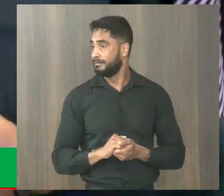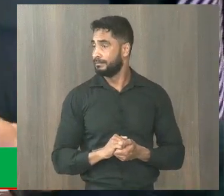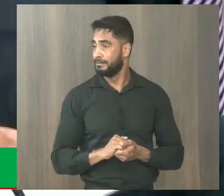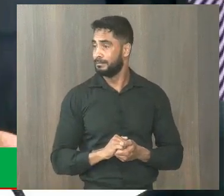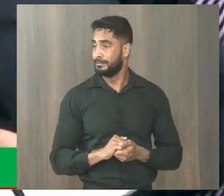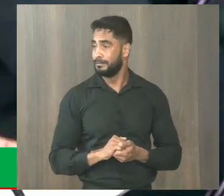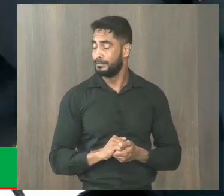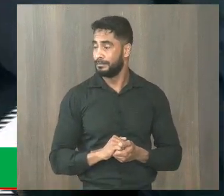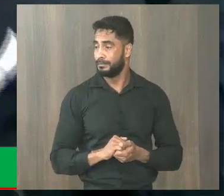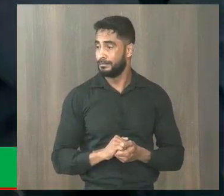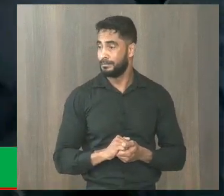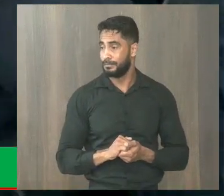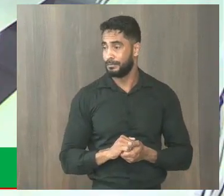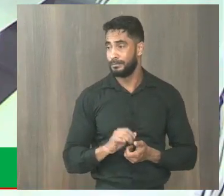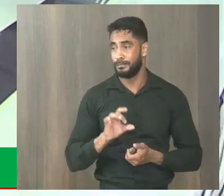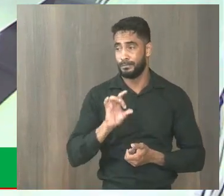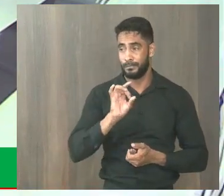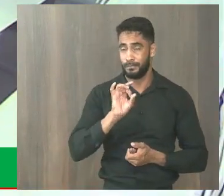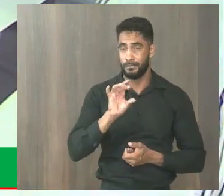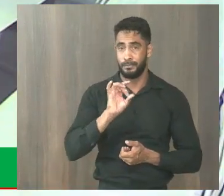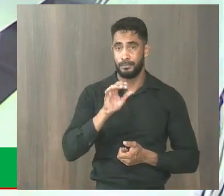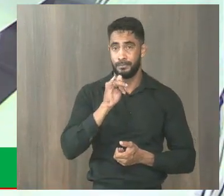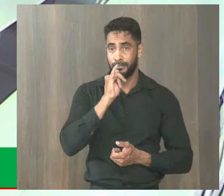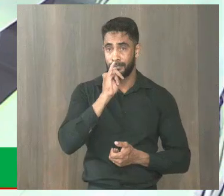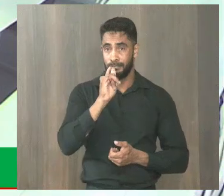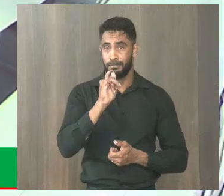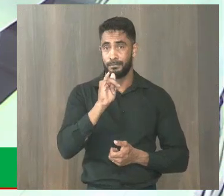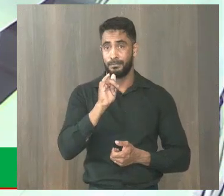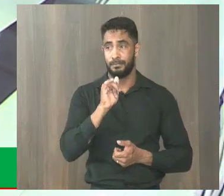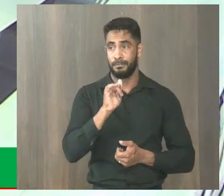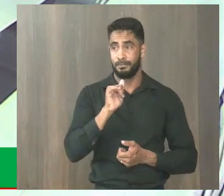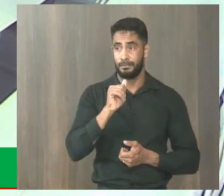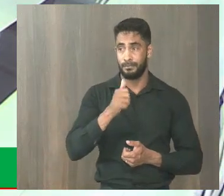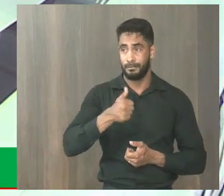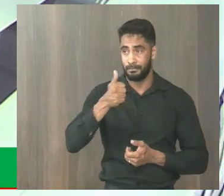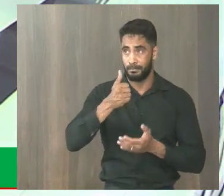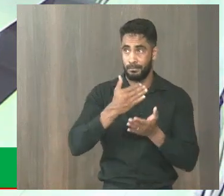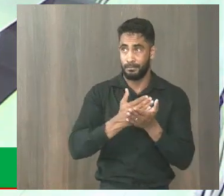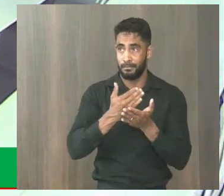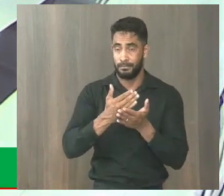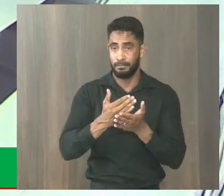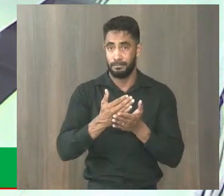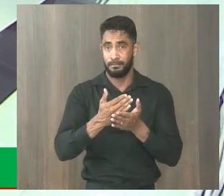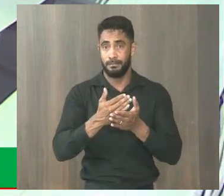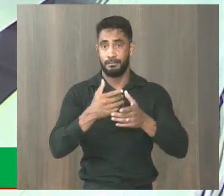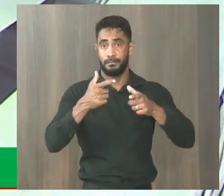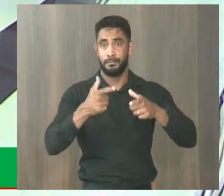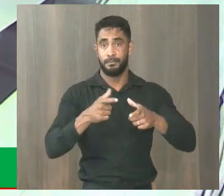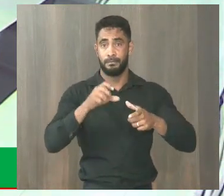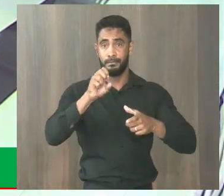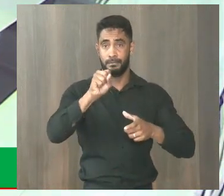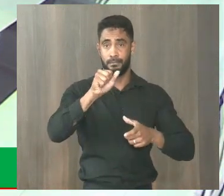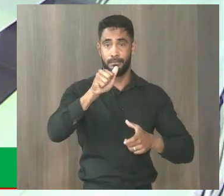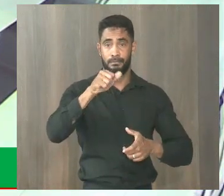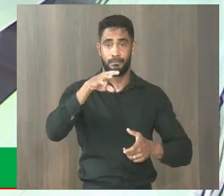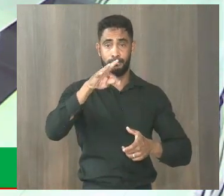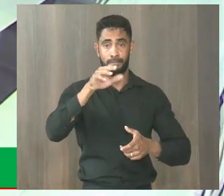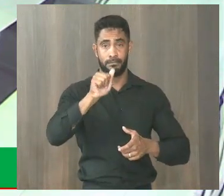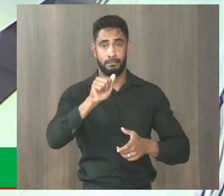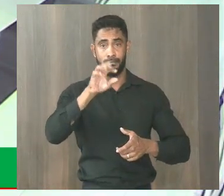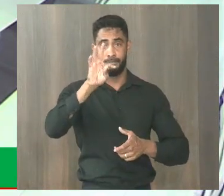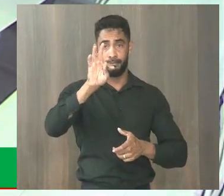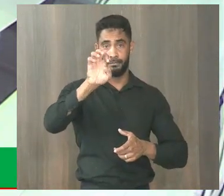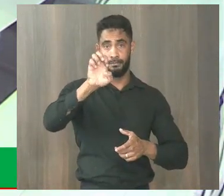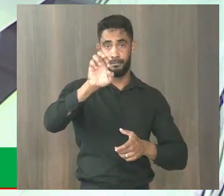Sim. Quero só falar aqui o seguinte, a primeira etapa também aí do bairro Santa Terezinha já estão